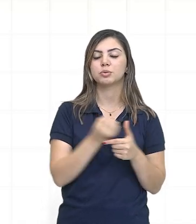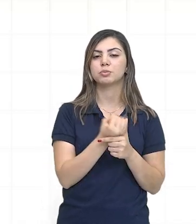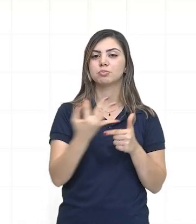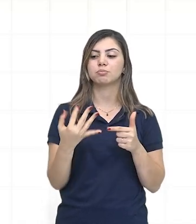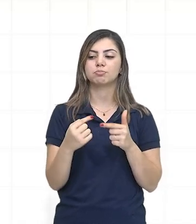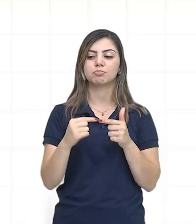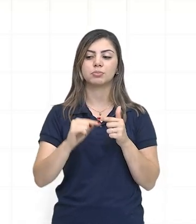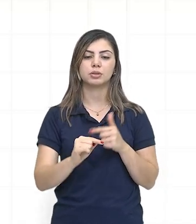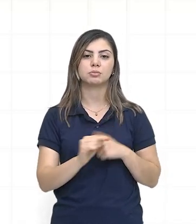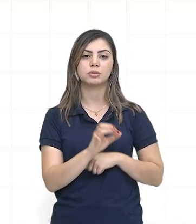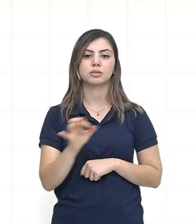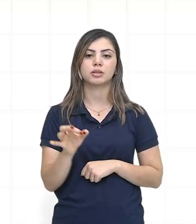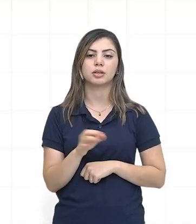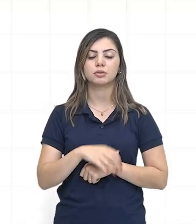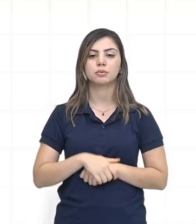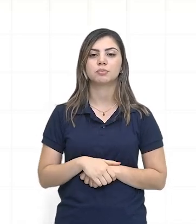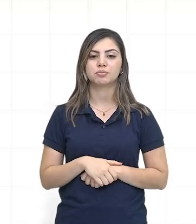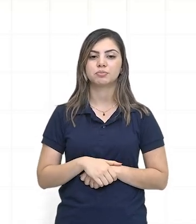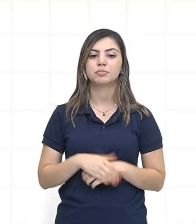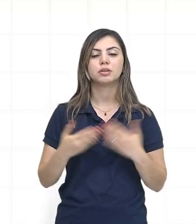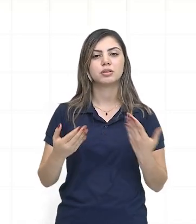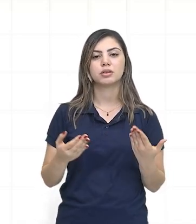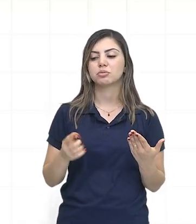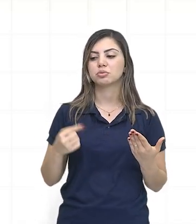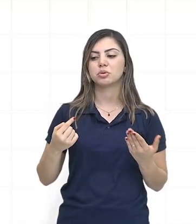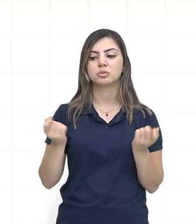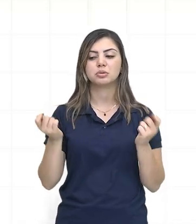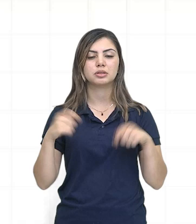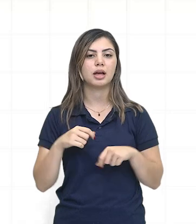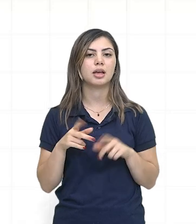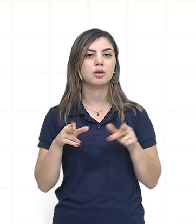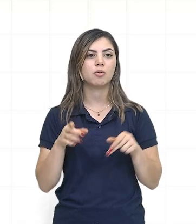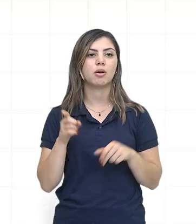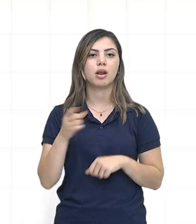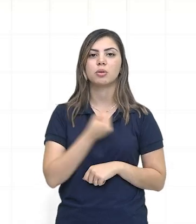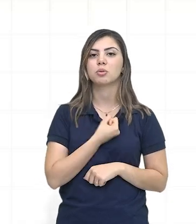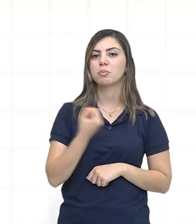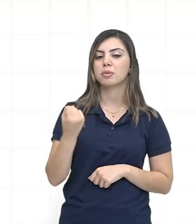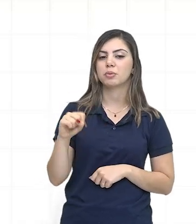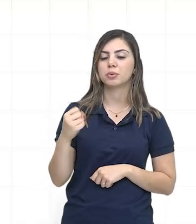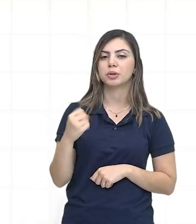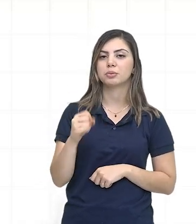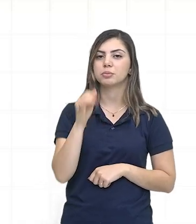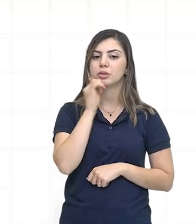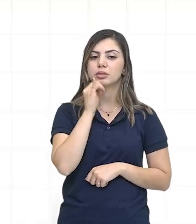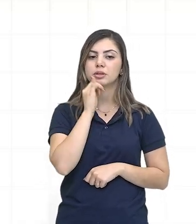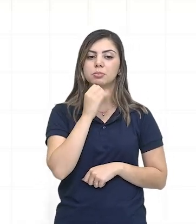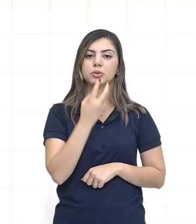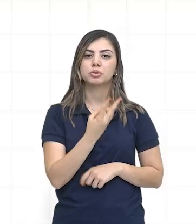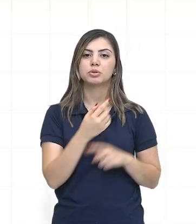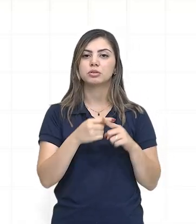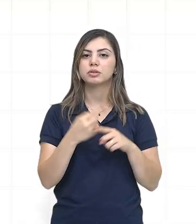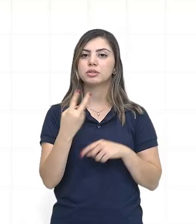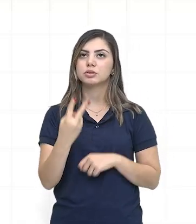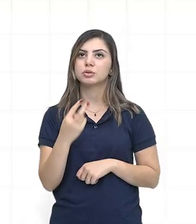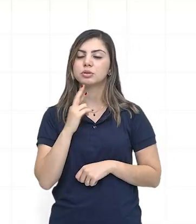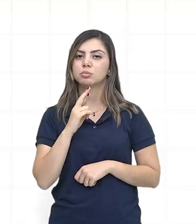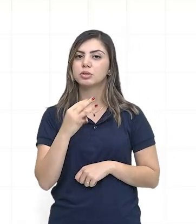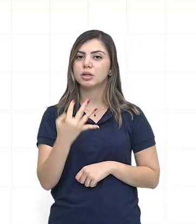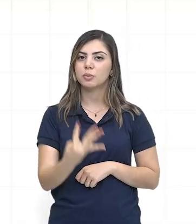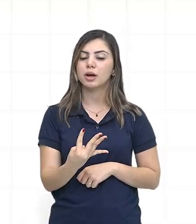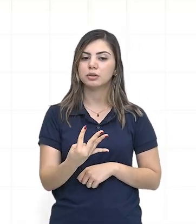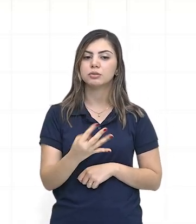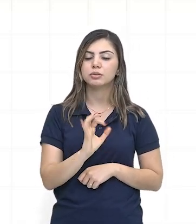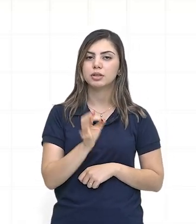primos. E aí a gente pode fazer o mesmo que a gente fez com o 8. O 2 vezes 2 é 4, né? A